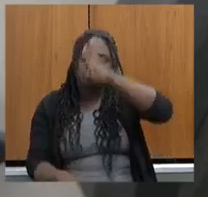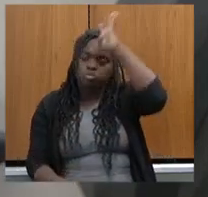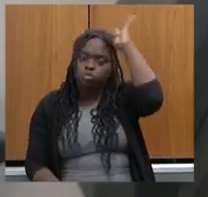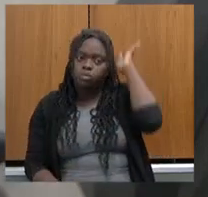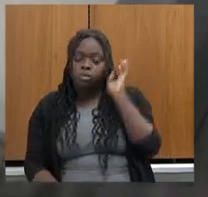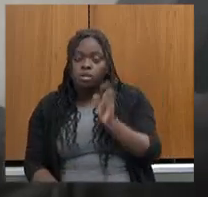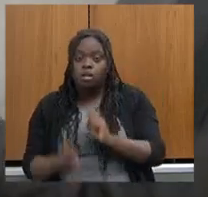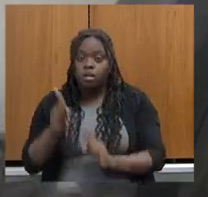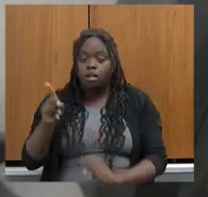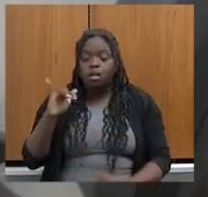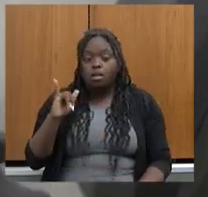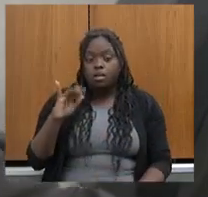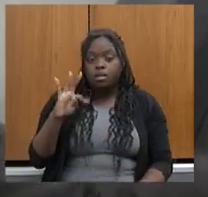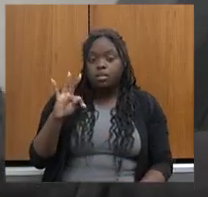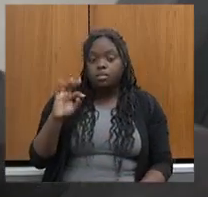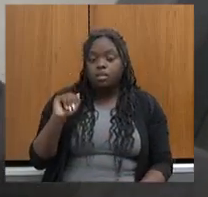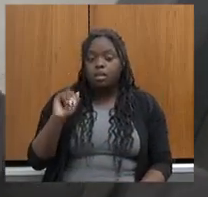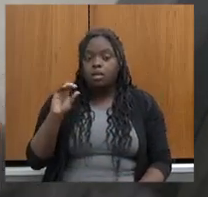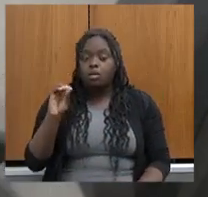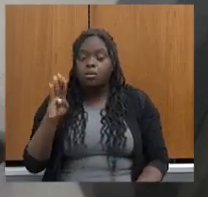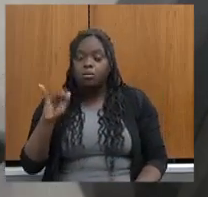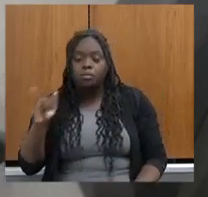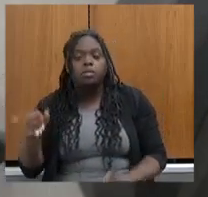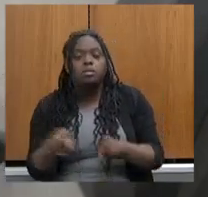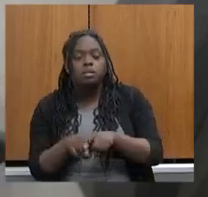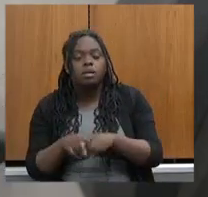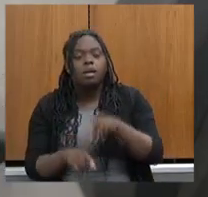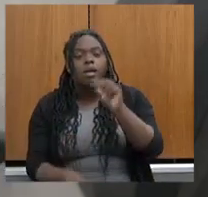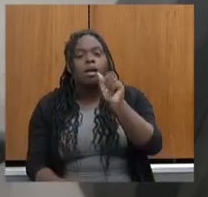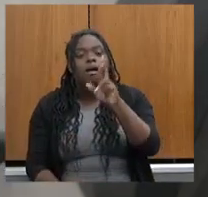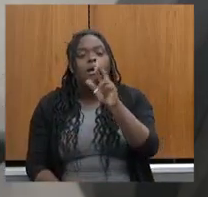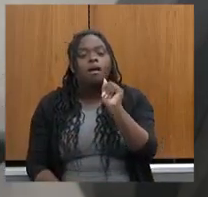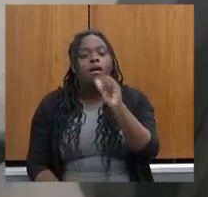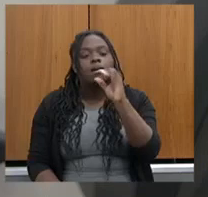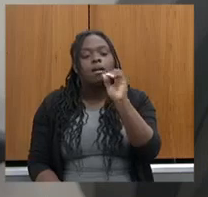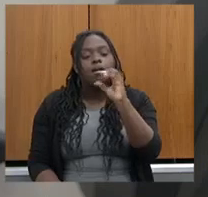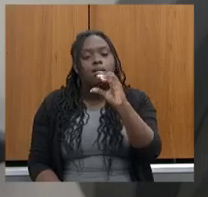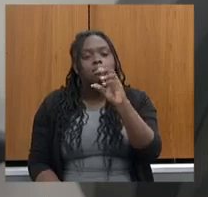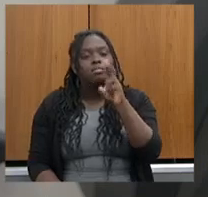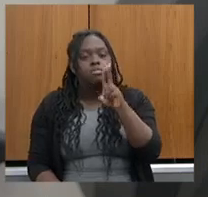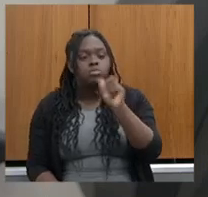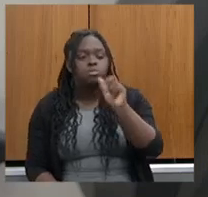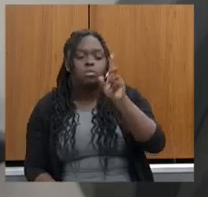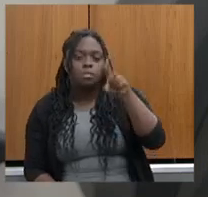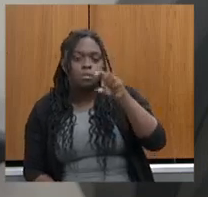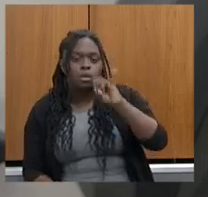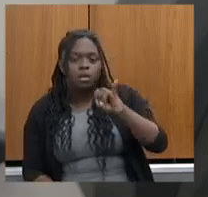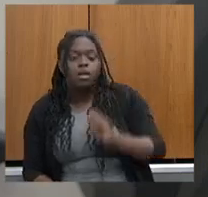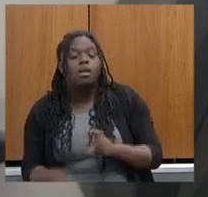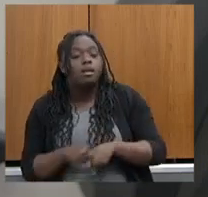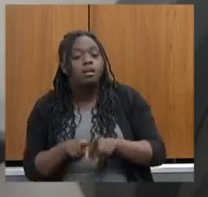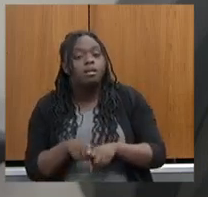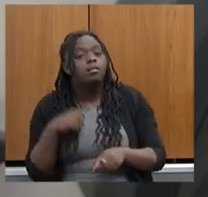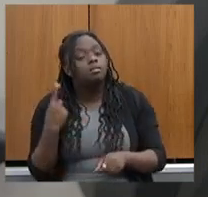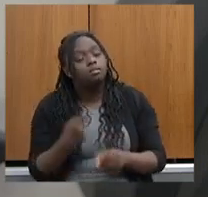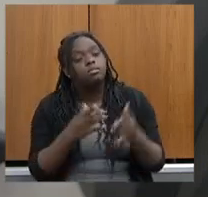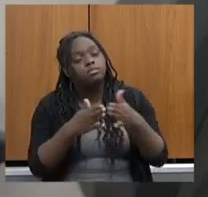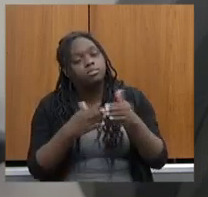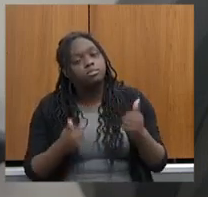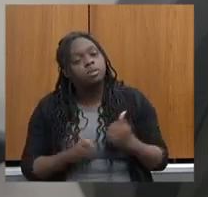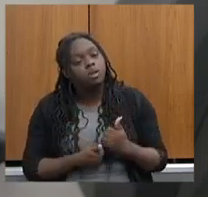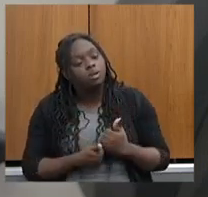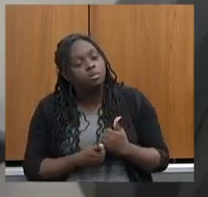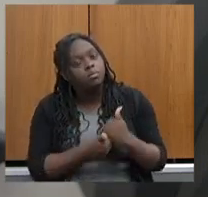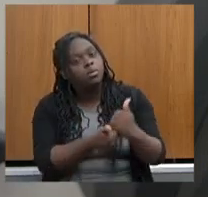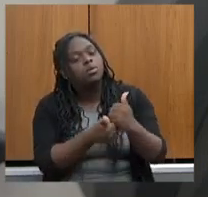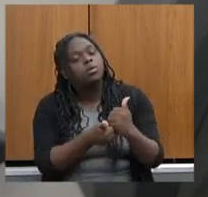Itaobim como foi era só aí onde ele fica essa residência como nós assistimos né e ajudamos o bombeiro lá